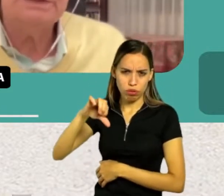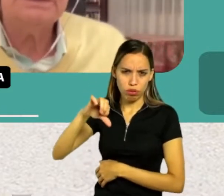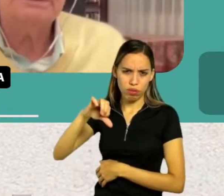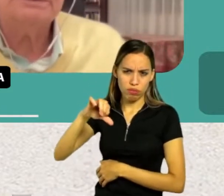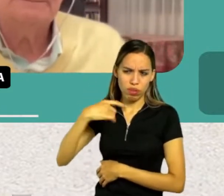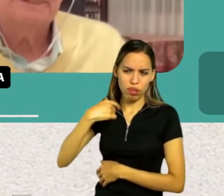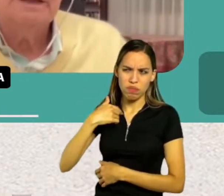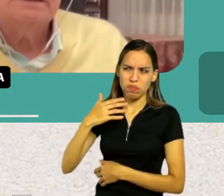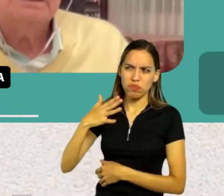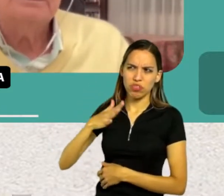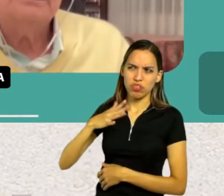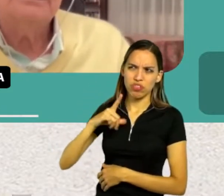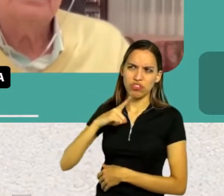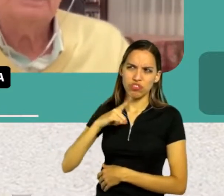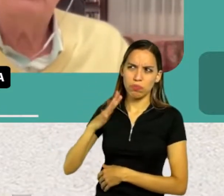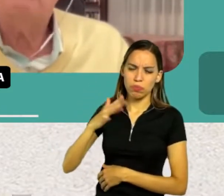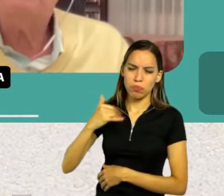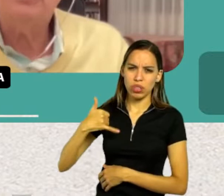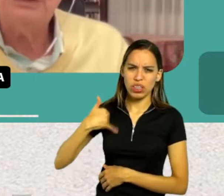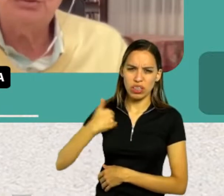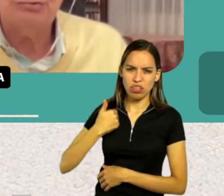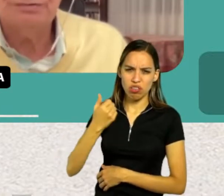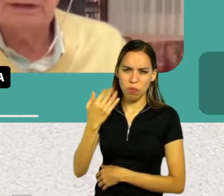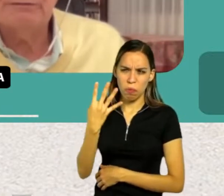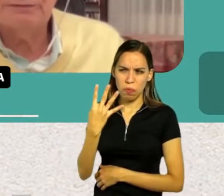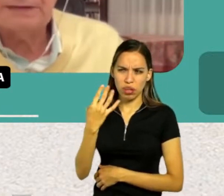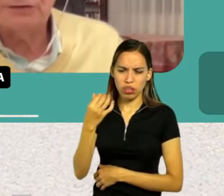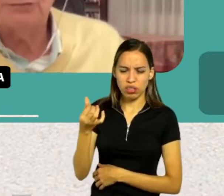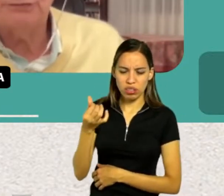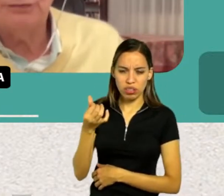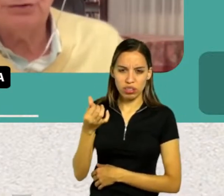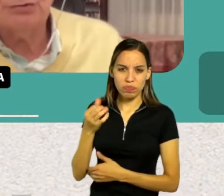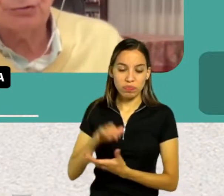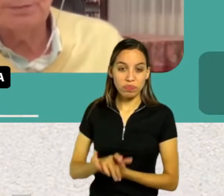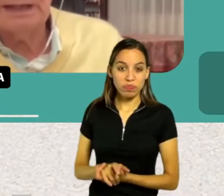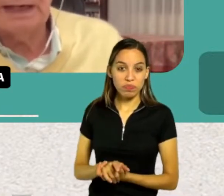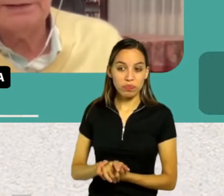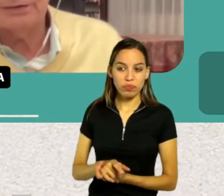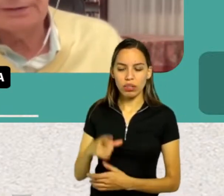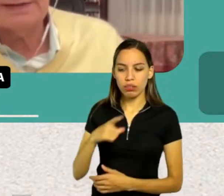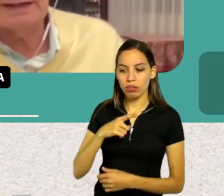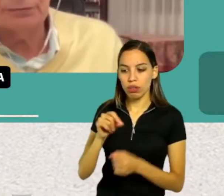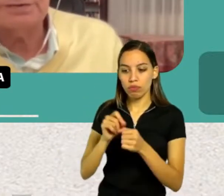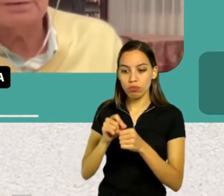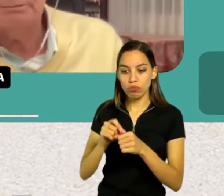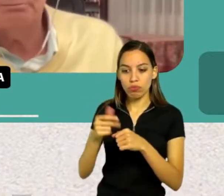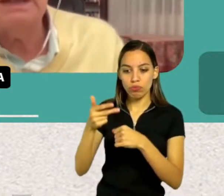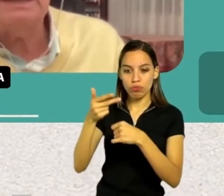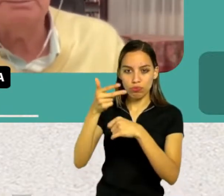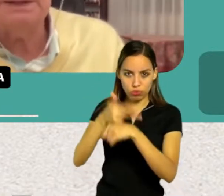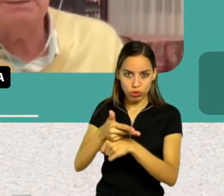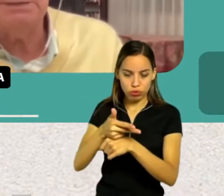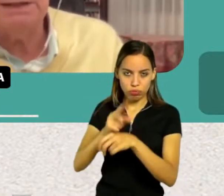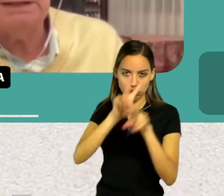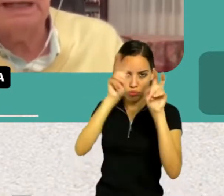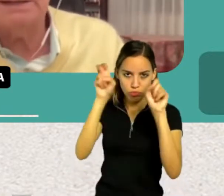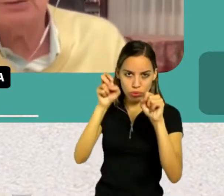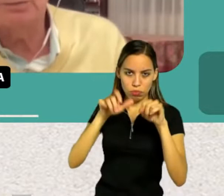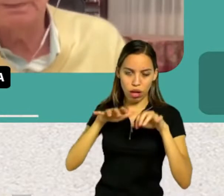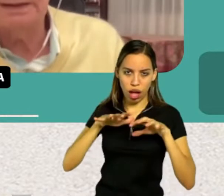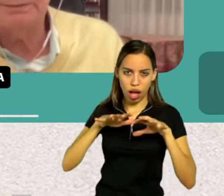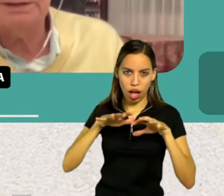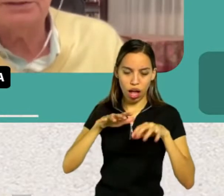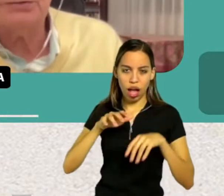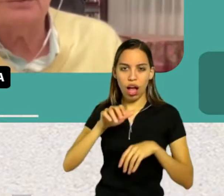acaso mesmo. Eu fui gravar um vídeo, estava fazendo um vídeo sobre AIDS, nós estávamos em plena epidemia de